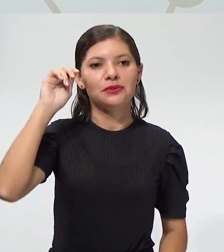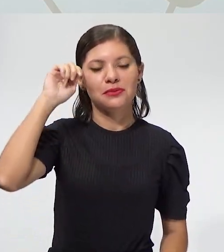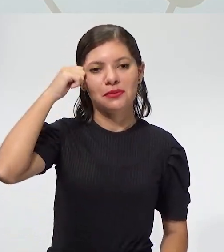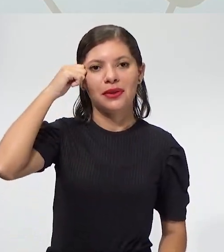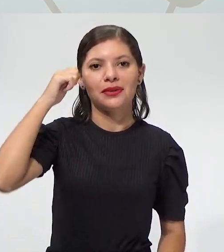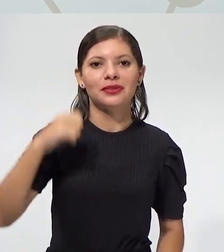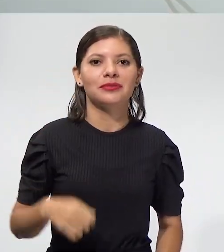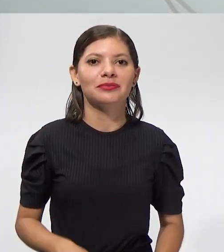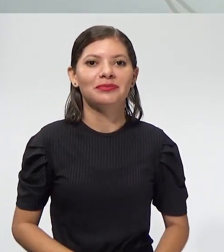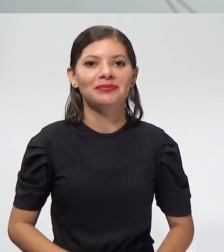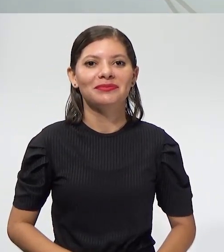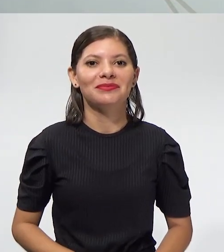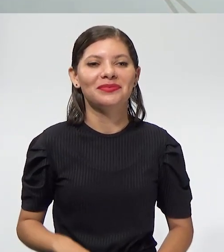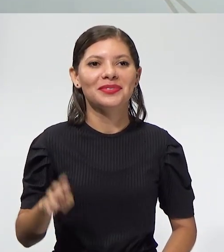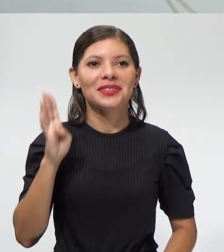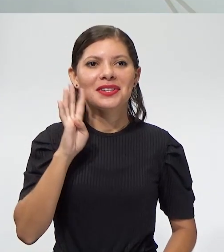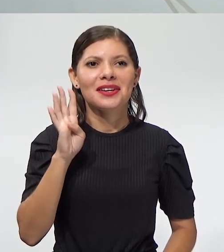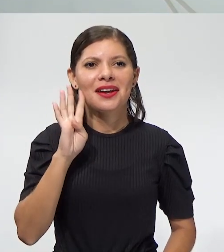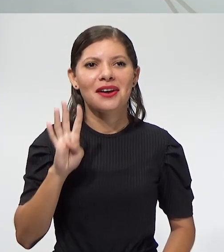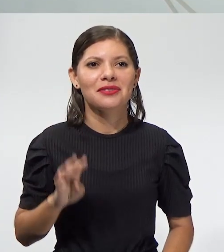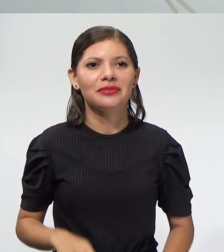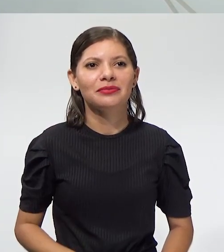Isso, que legal!